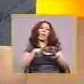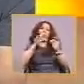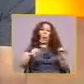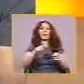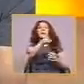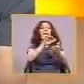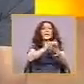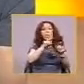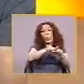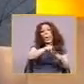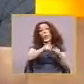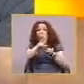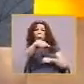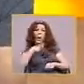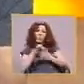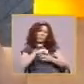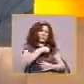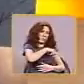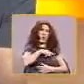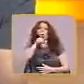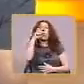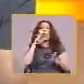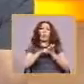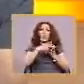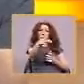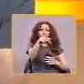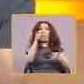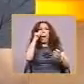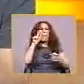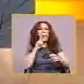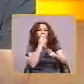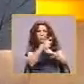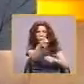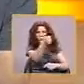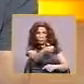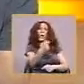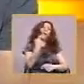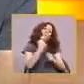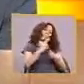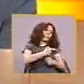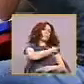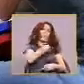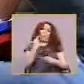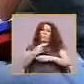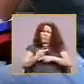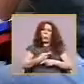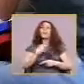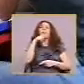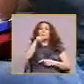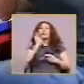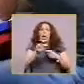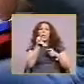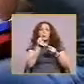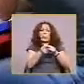ao casamento civil, significa igualdade no reconhecimento também da parentalidade. Mas há passos que já têm sido dados em relação a estas